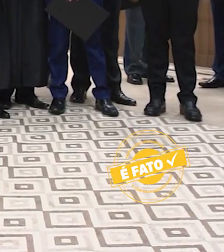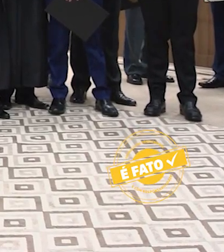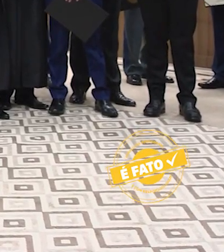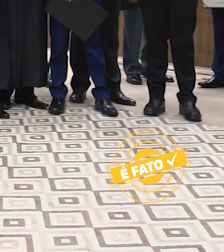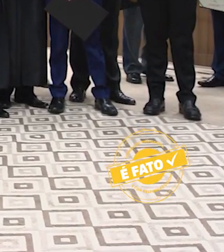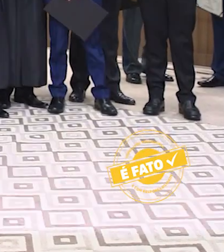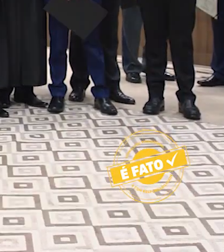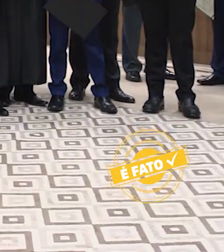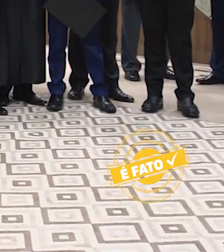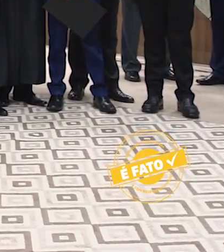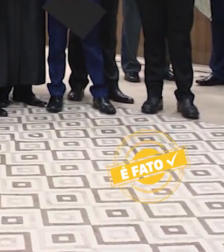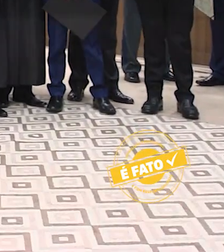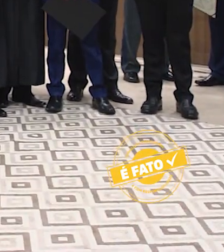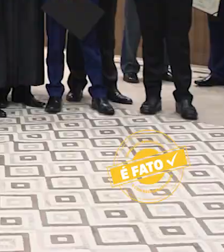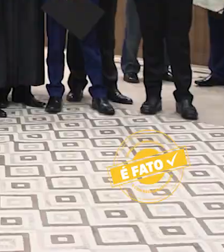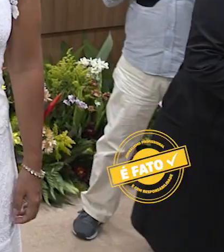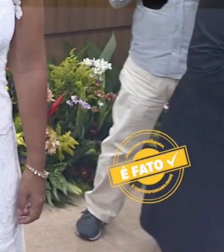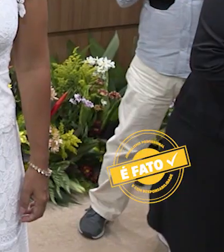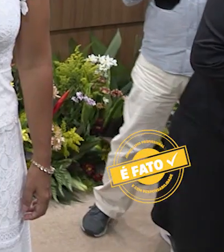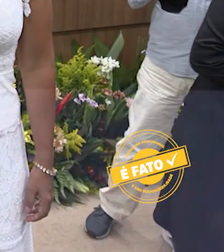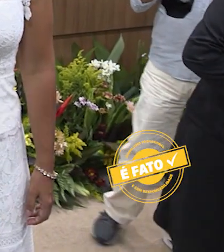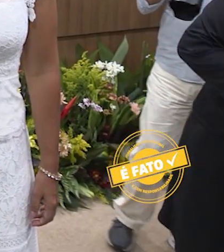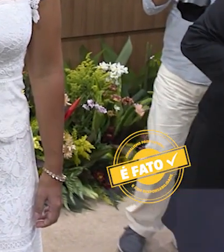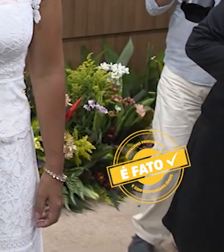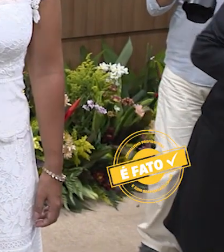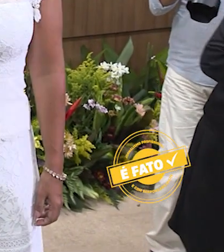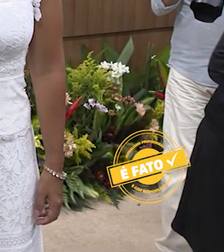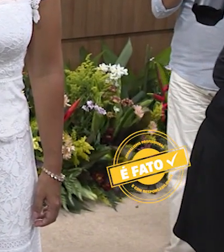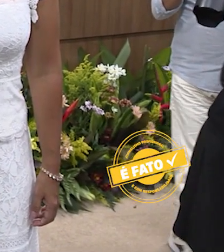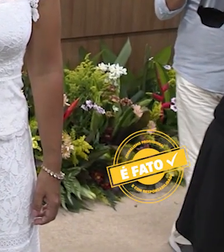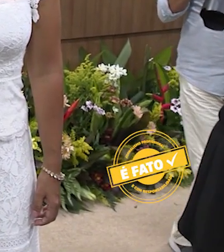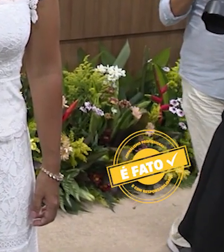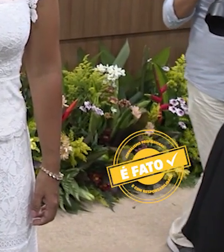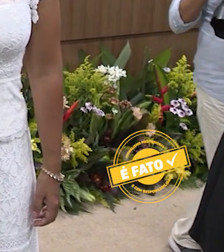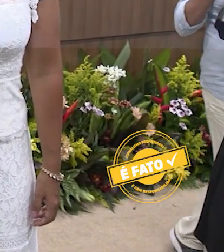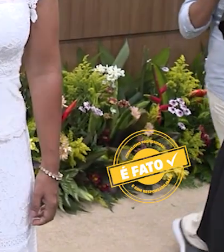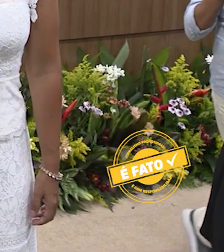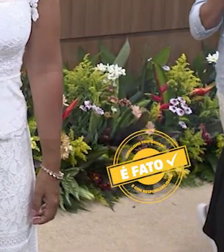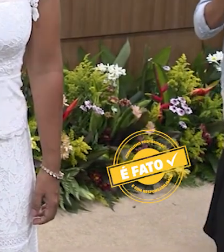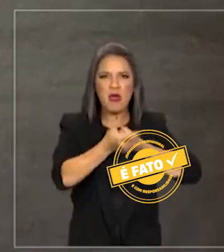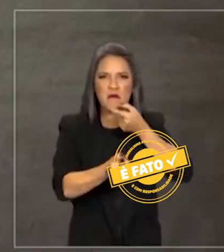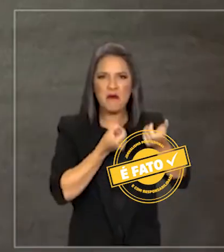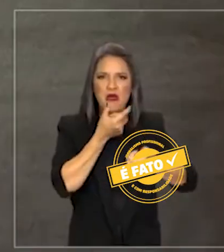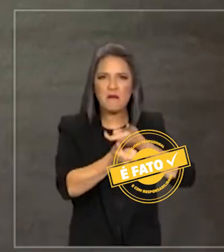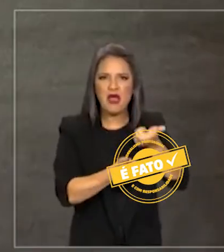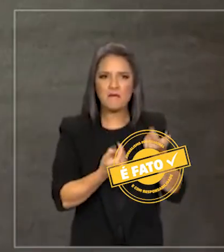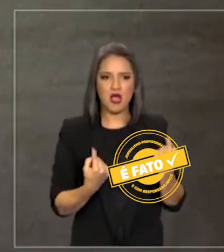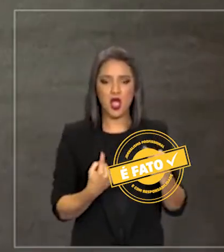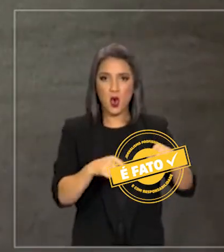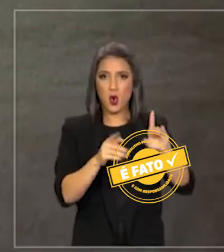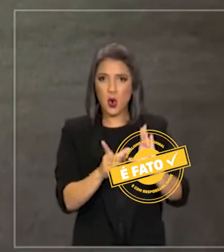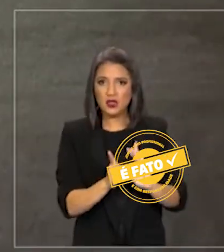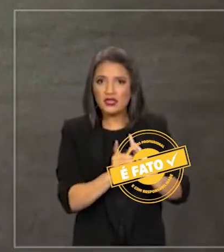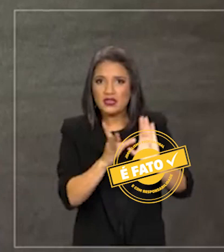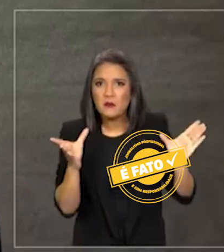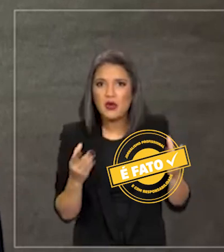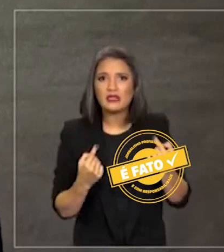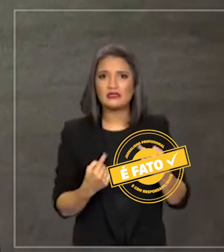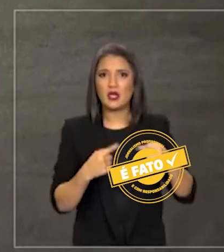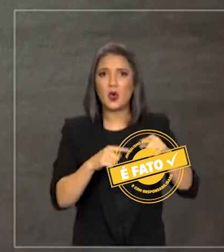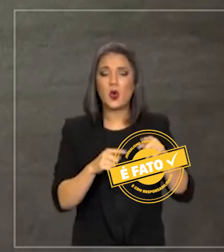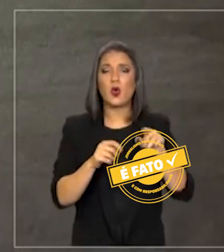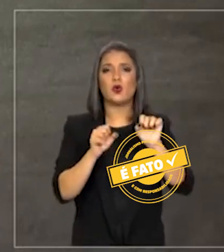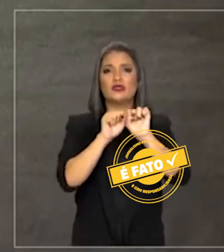o presidente não reeleito Jair Bolsonaro, também demonstrou que está aberto ao diálogo. O presidente do Supremo Tribunal